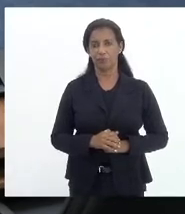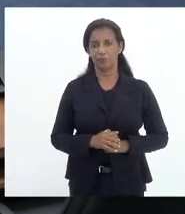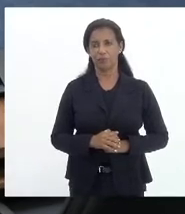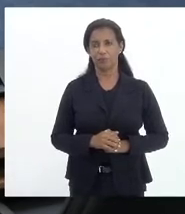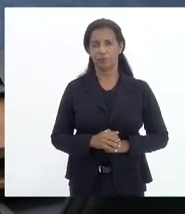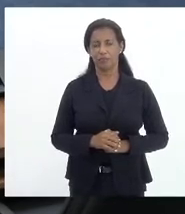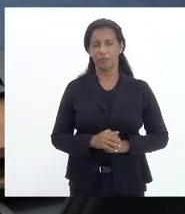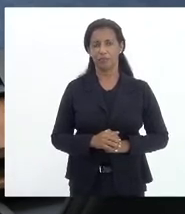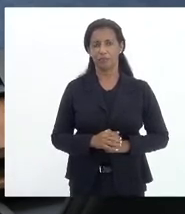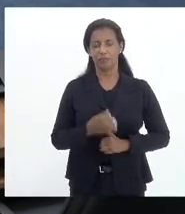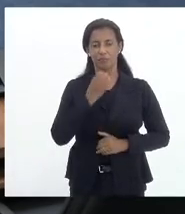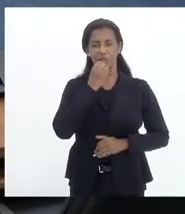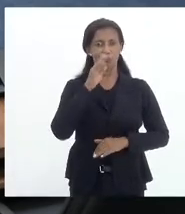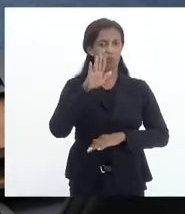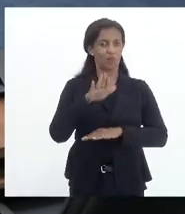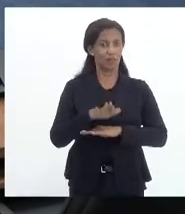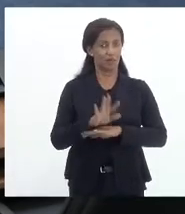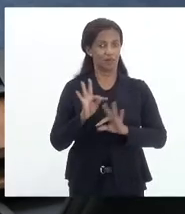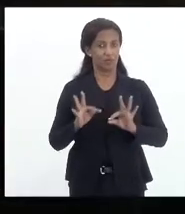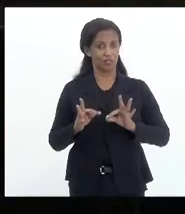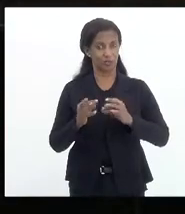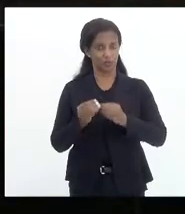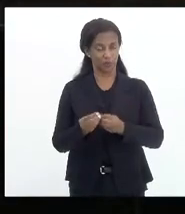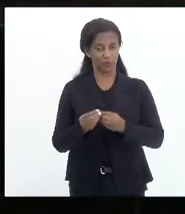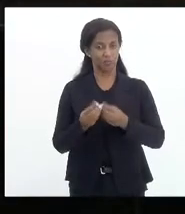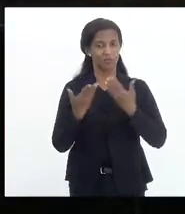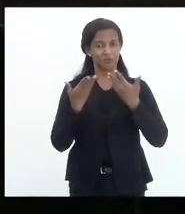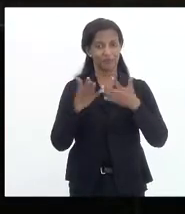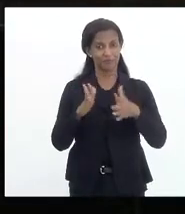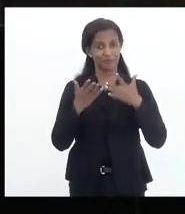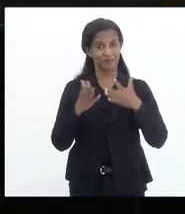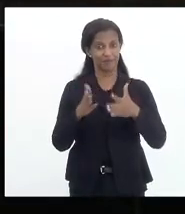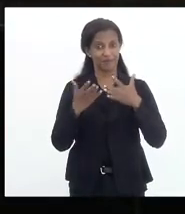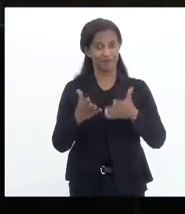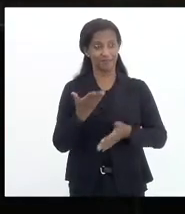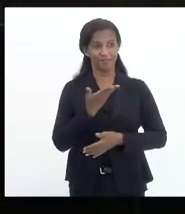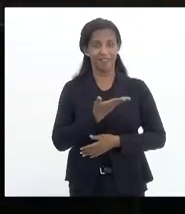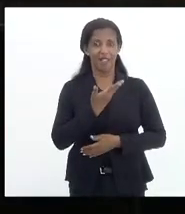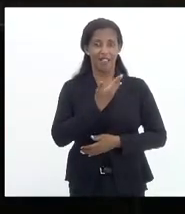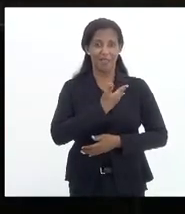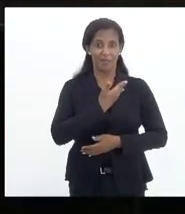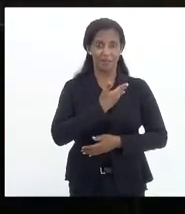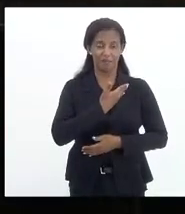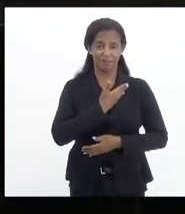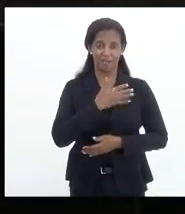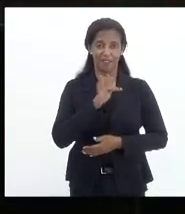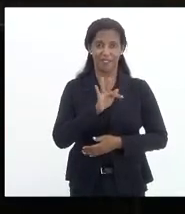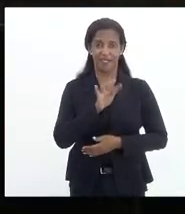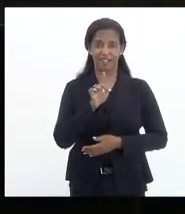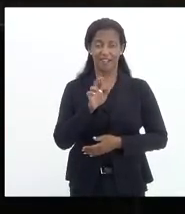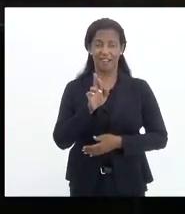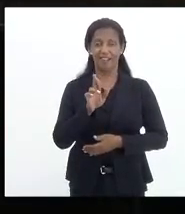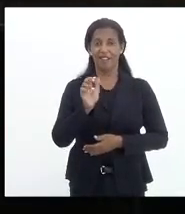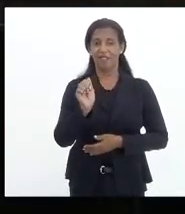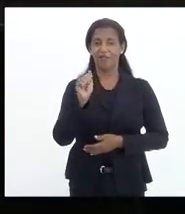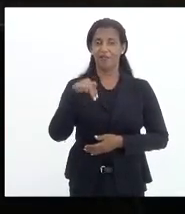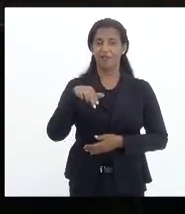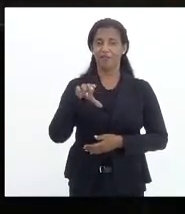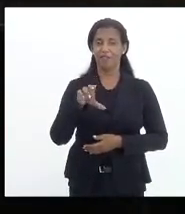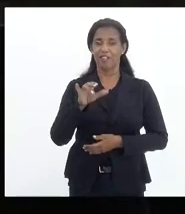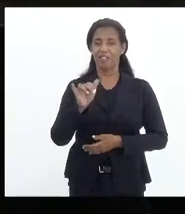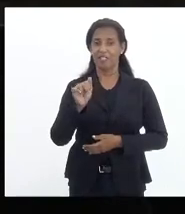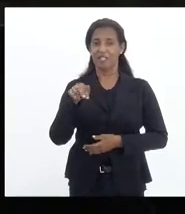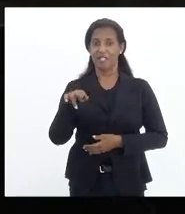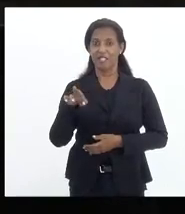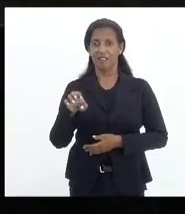Oi boa tarde a todos e todas parabenizando amassar amiga Franciane a França está presidindo os trabalhos no dia